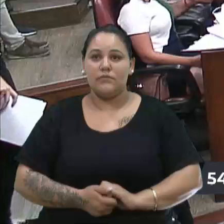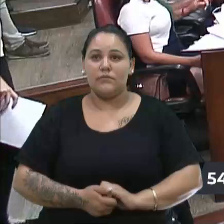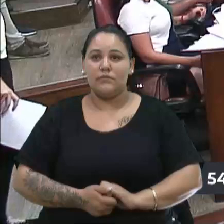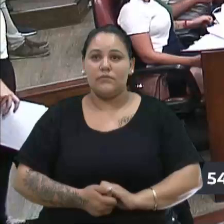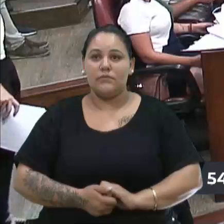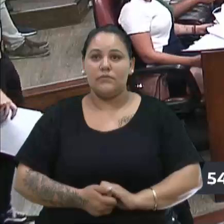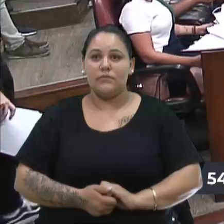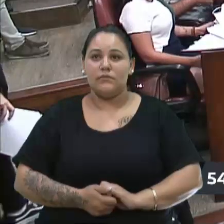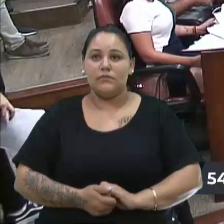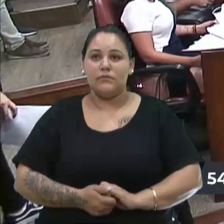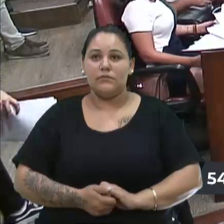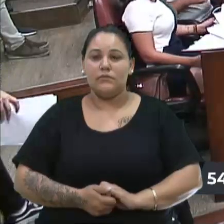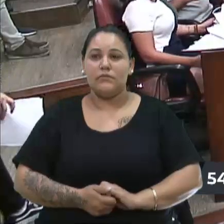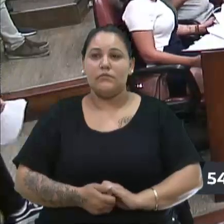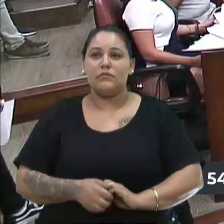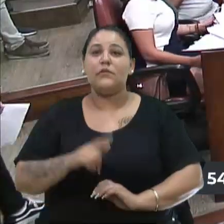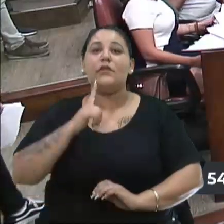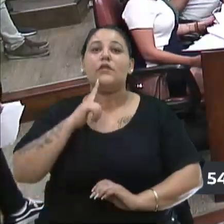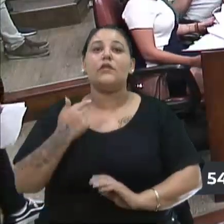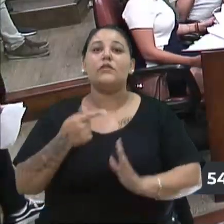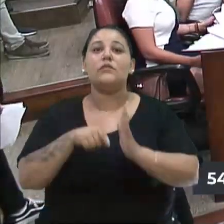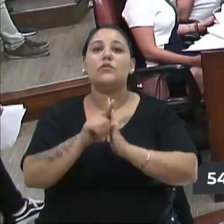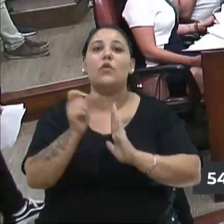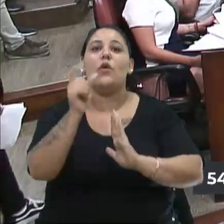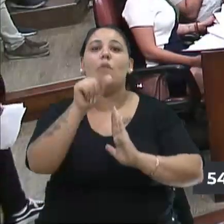Qual é a emenda,